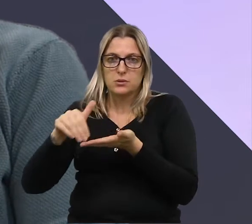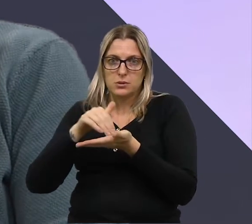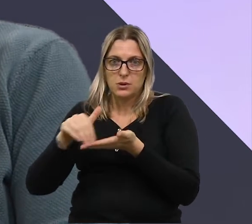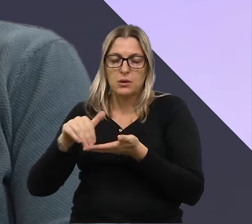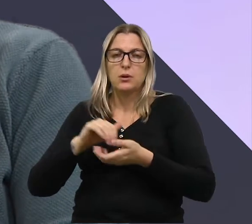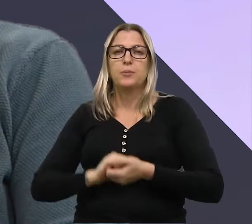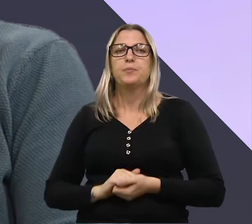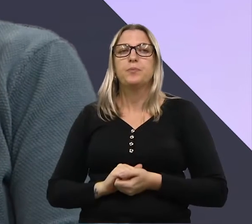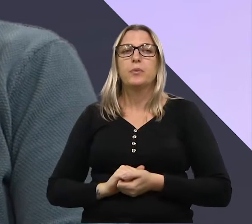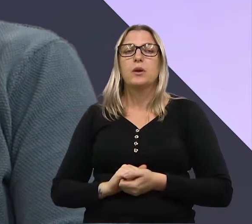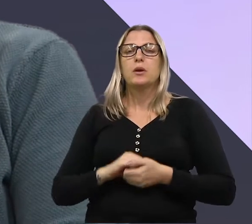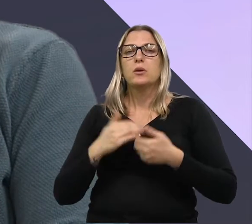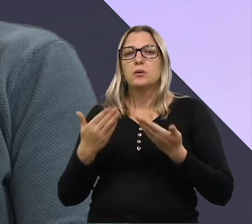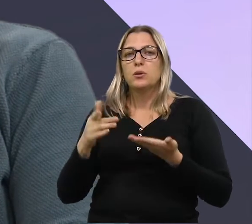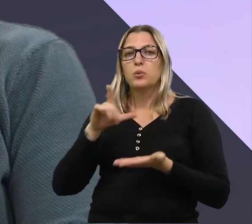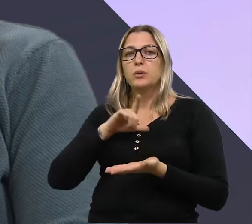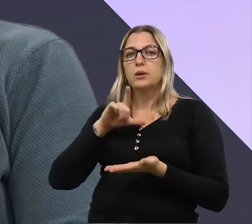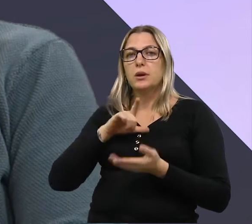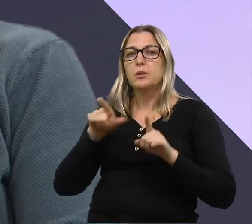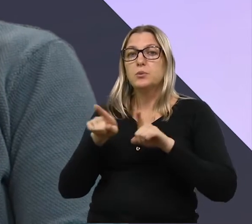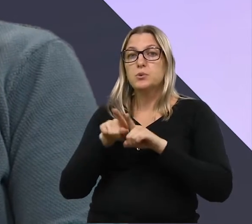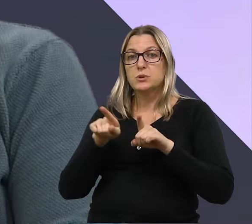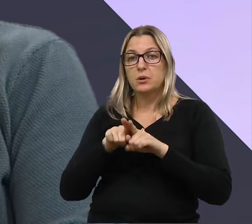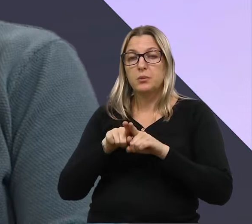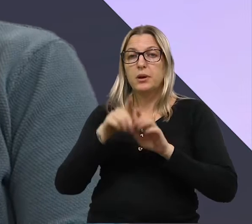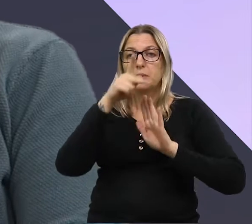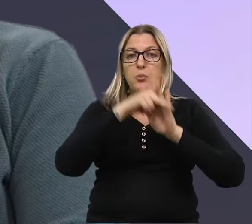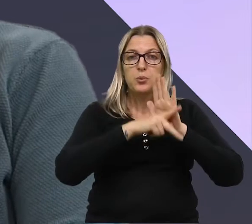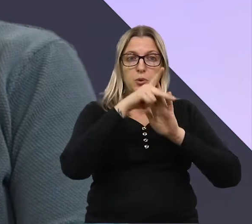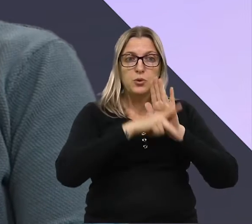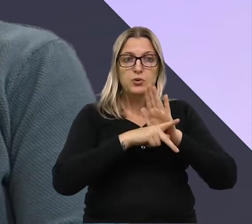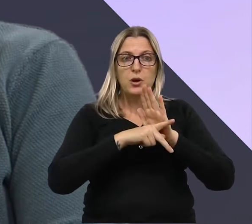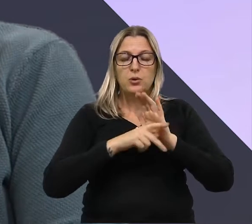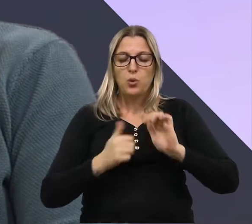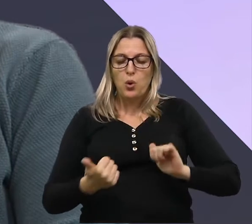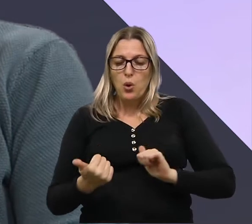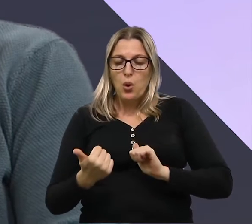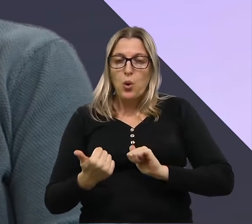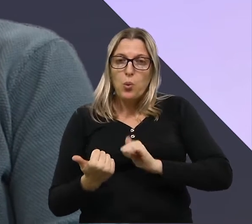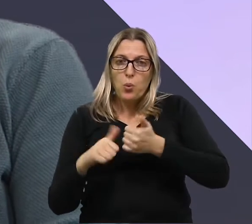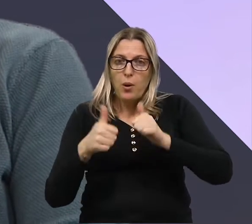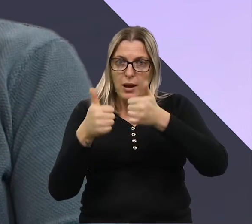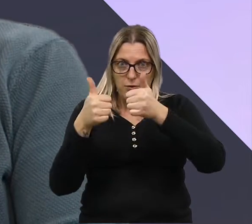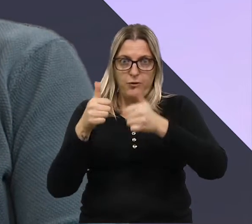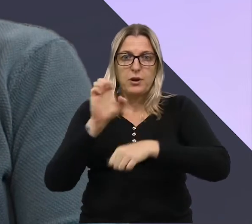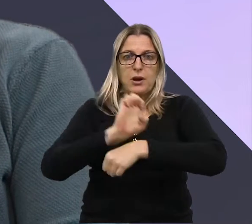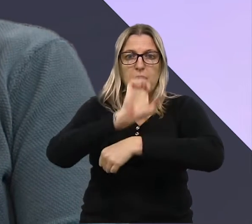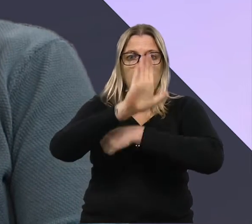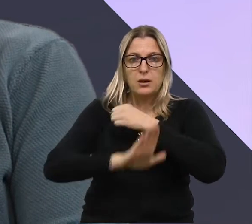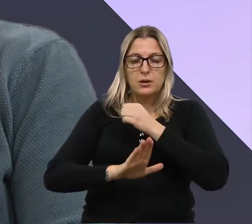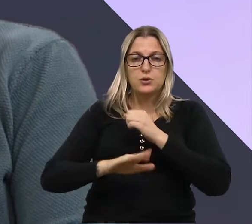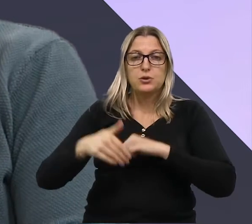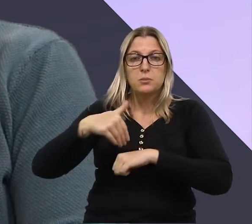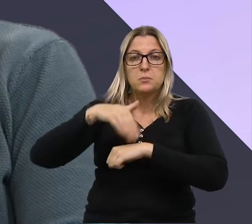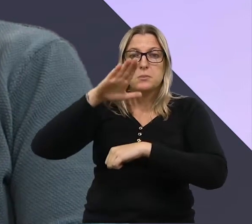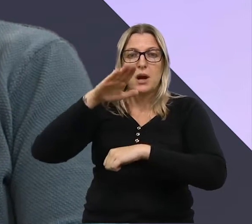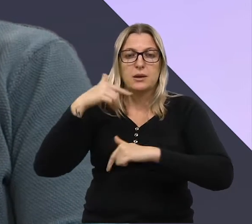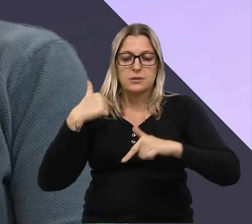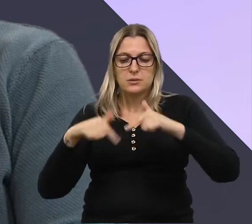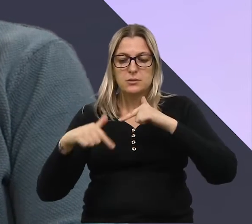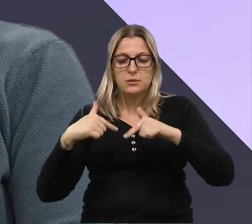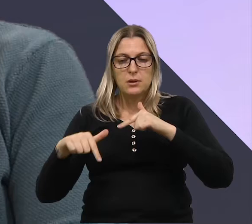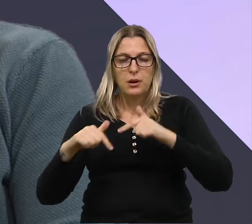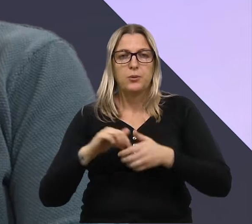projeto do cred mais nós temos o qualificar Erechim Mais Emprego nós detectamos